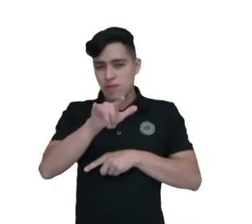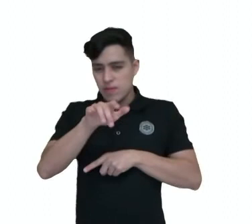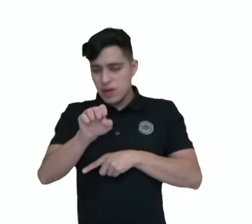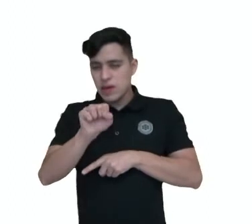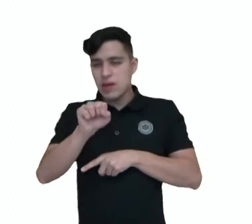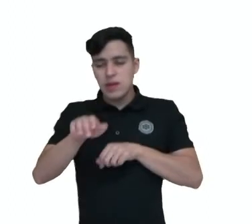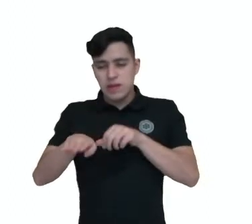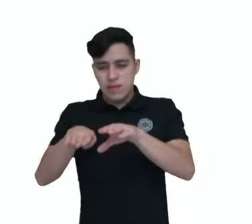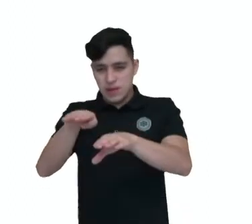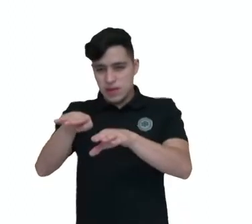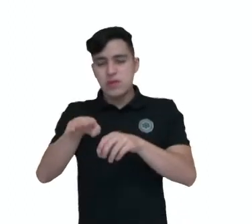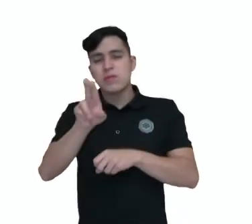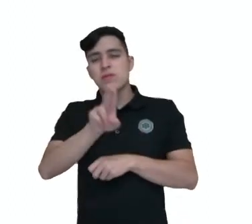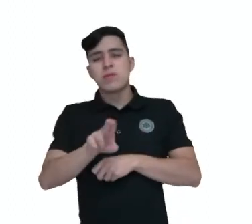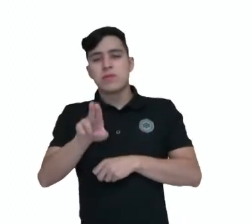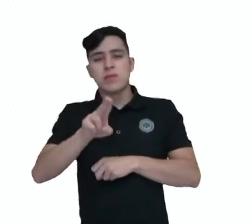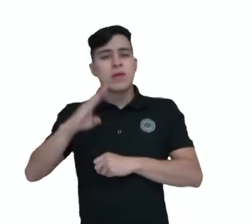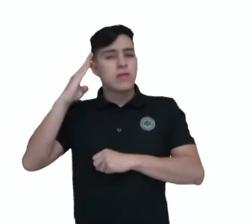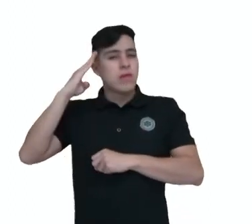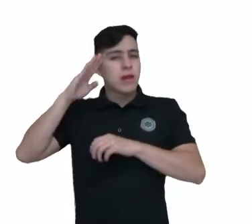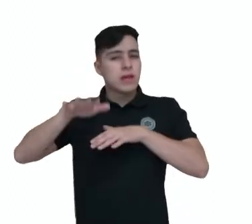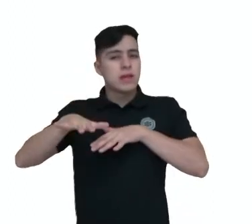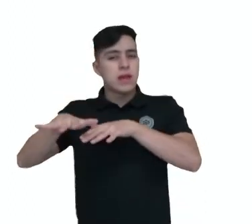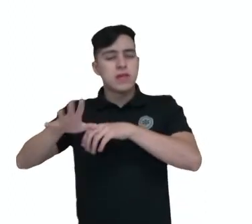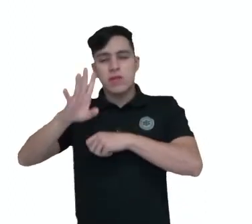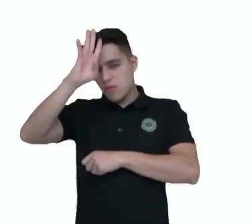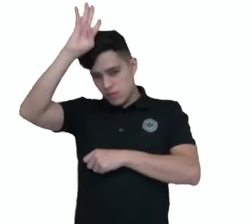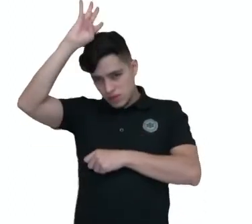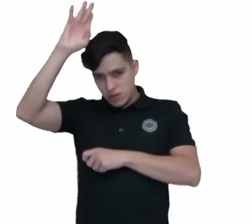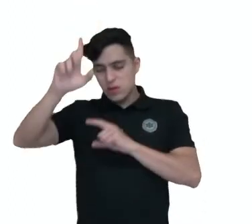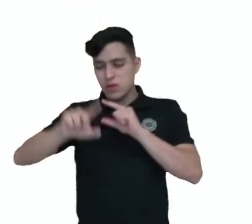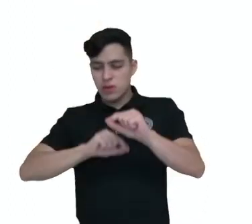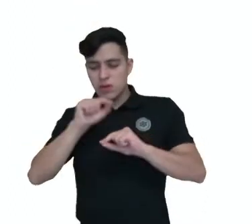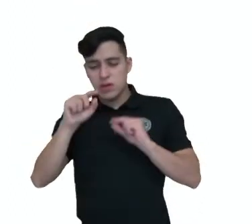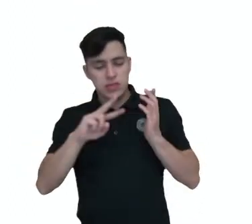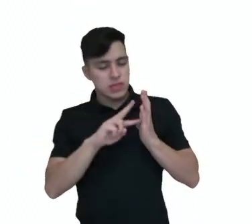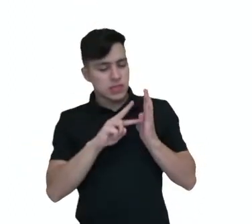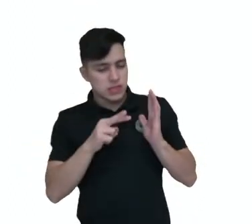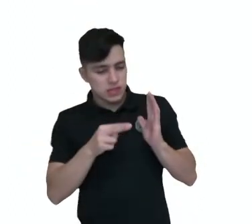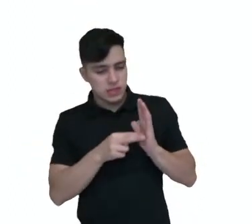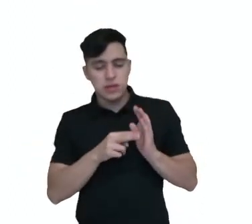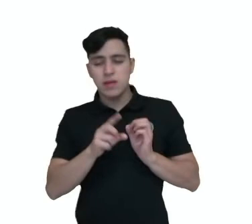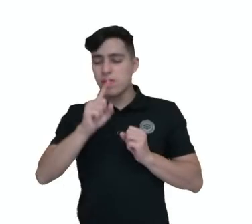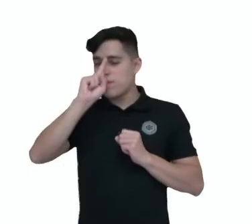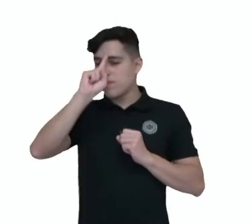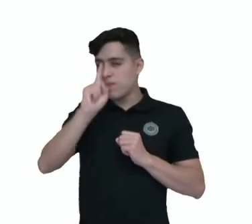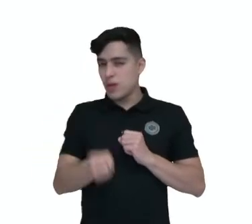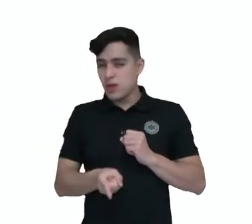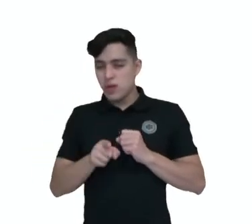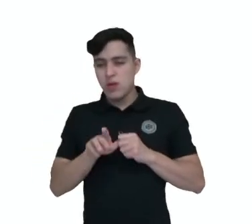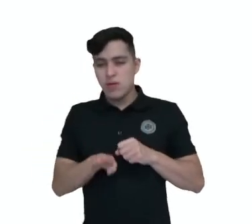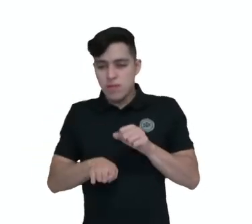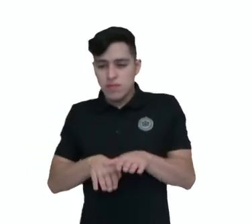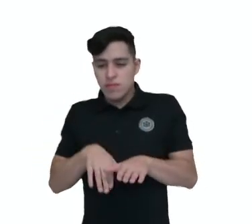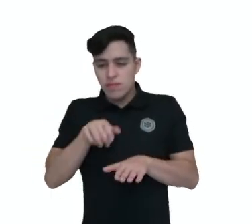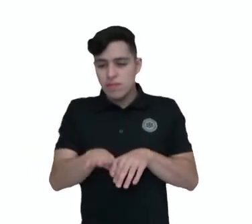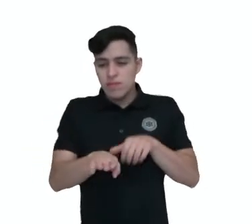de comprimento utilizada pelo exército romano, que correspondia a 1.000 passos dado por